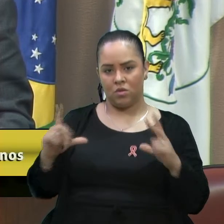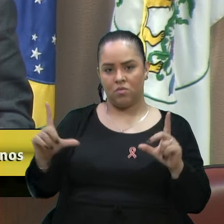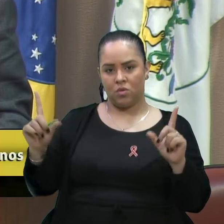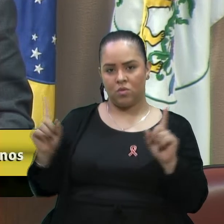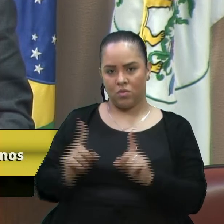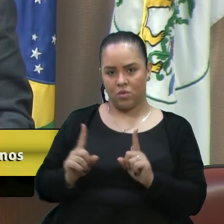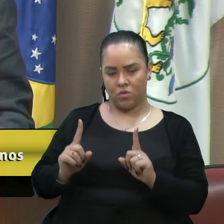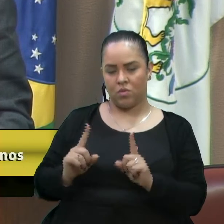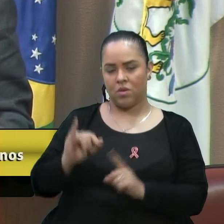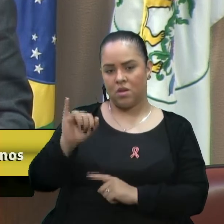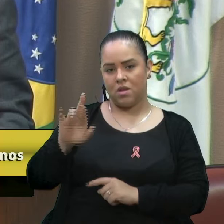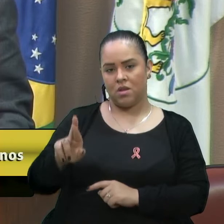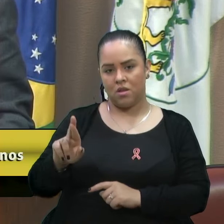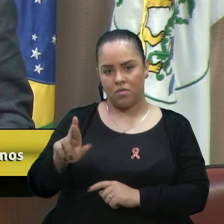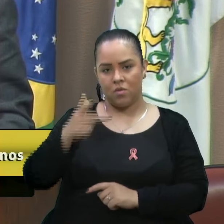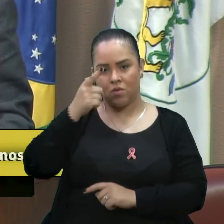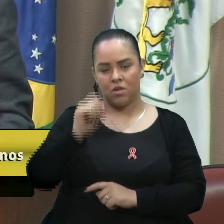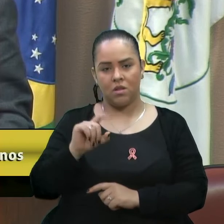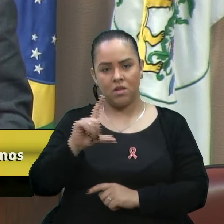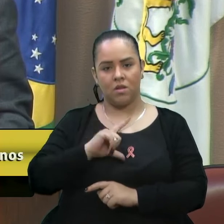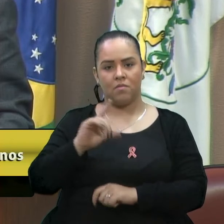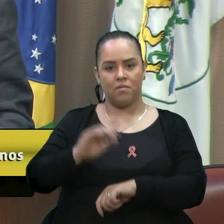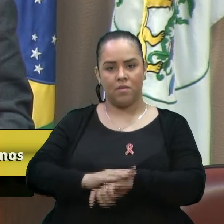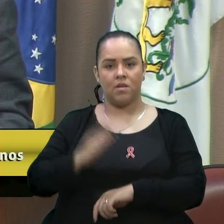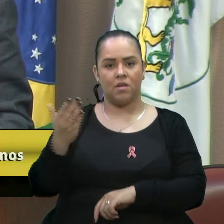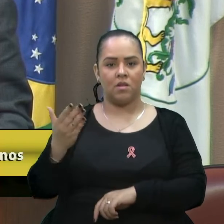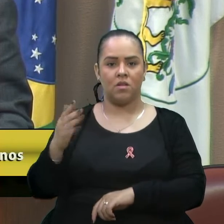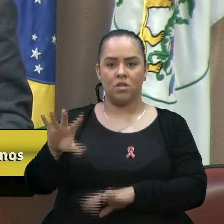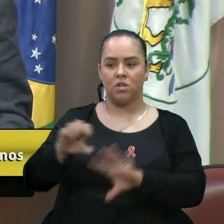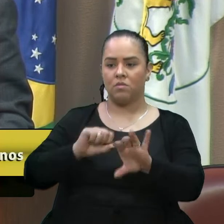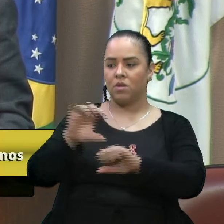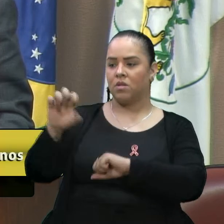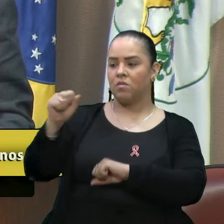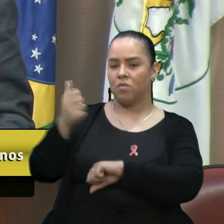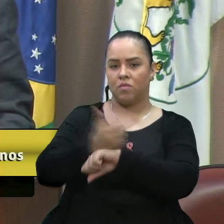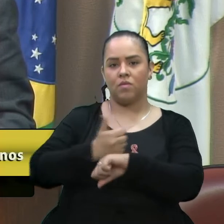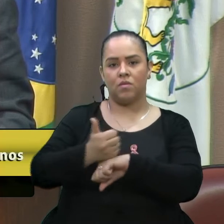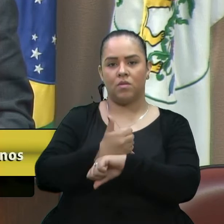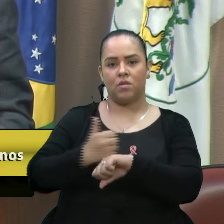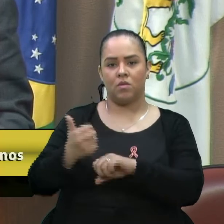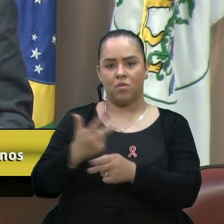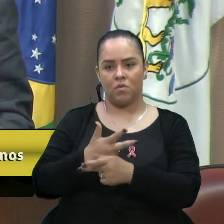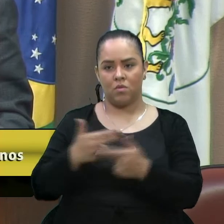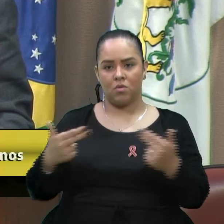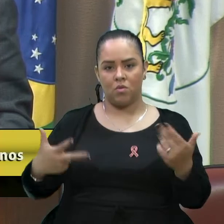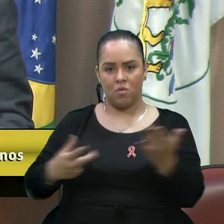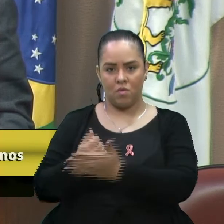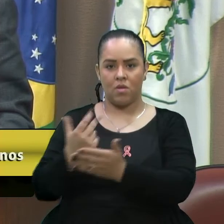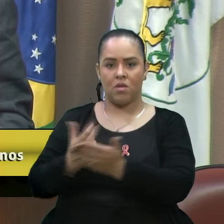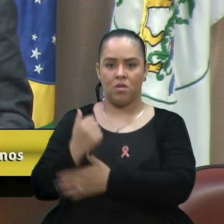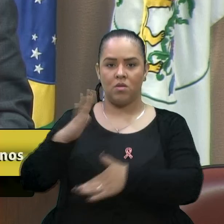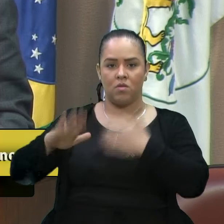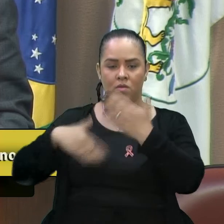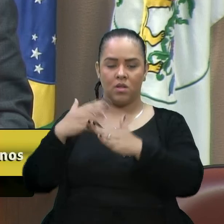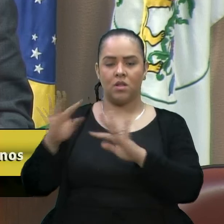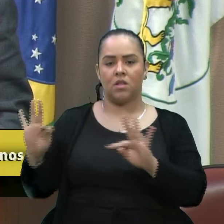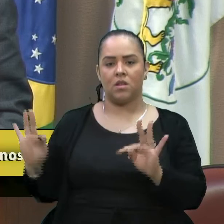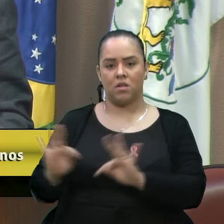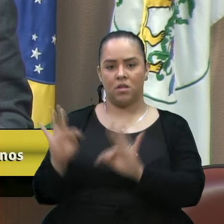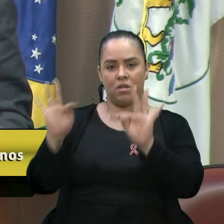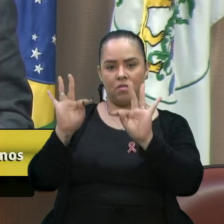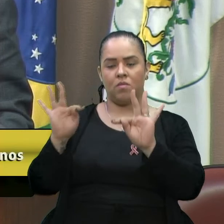renda para investimentos em captação profissional, aquisição de equipamentos e desenvolvimento de tecnologias